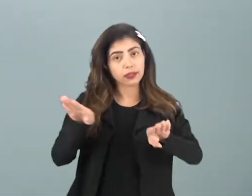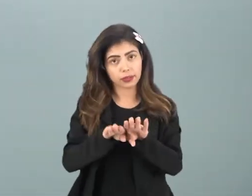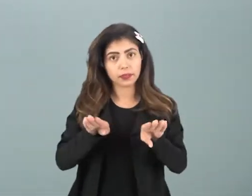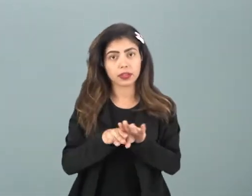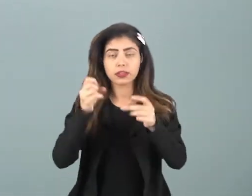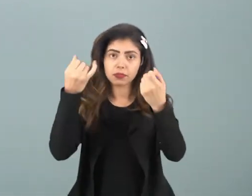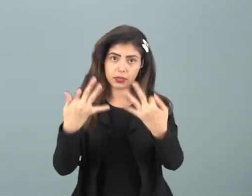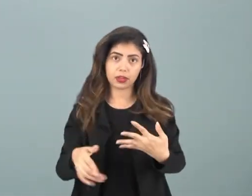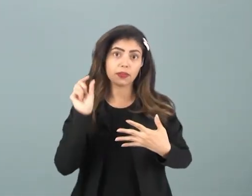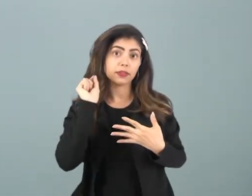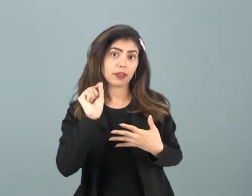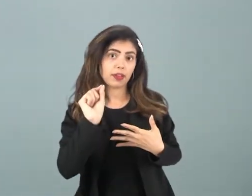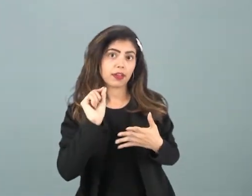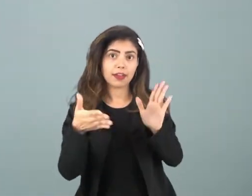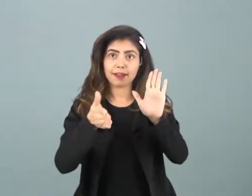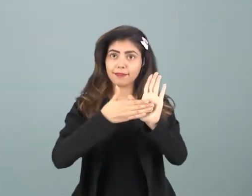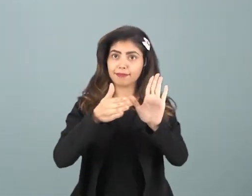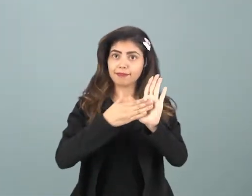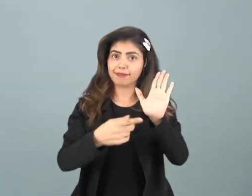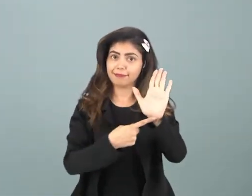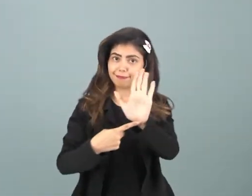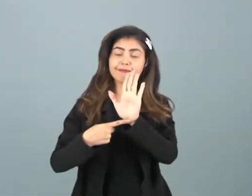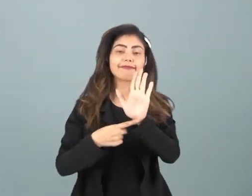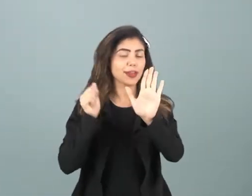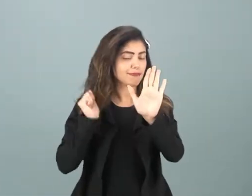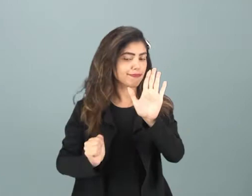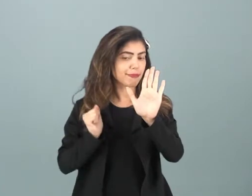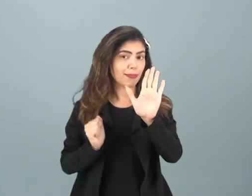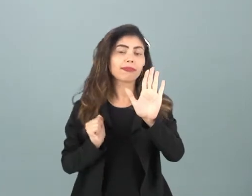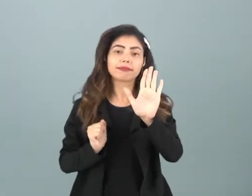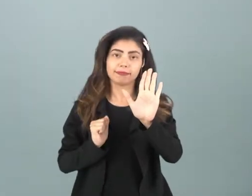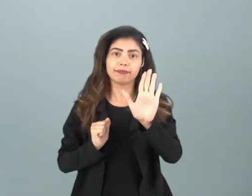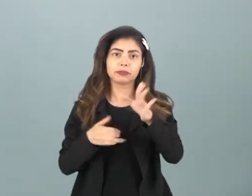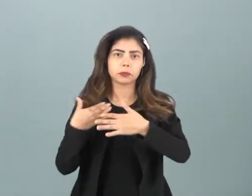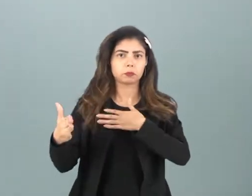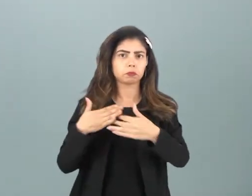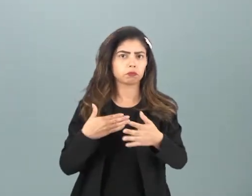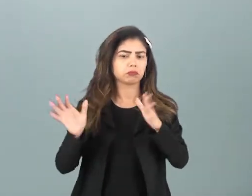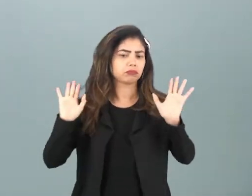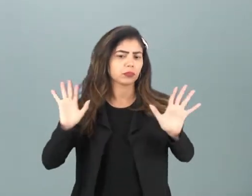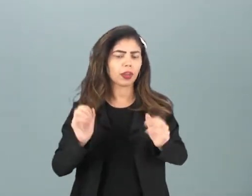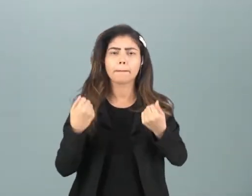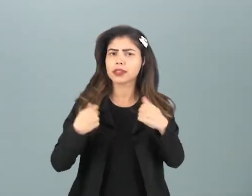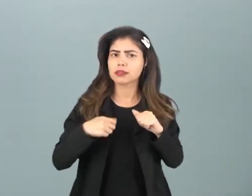até dizer que na palma da mão você pode, dependendo de que tipo de serviço você